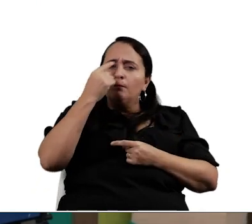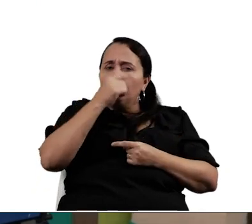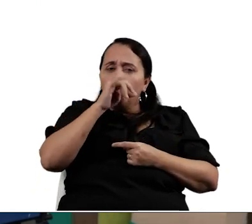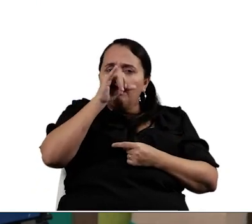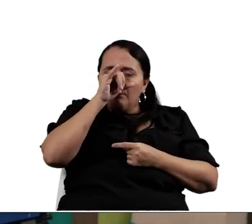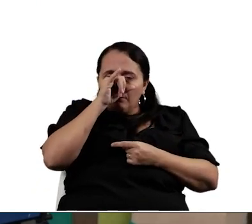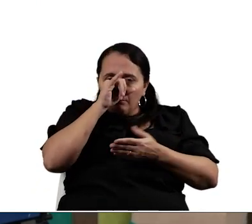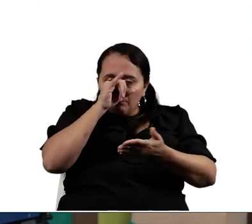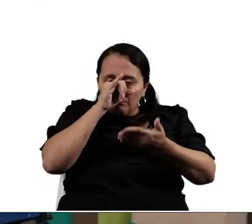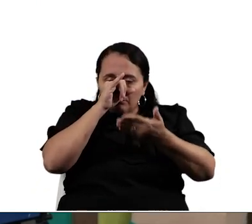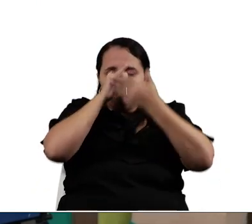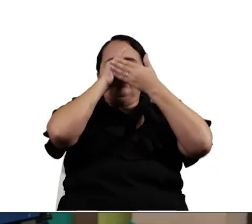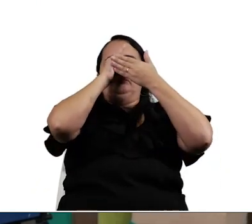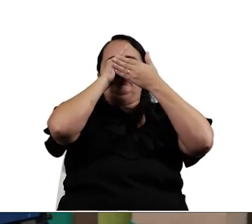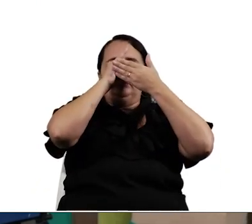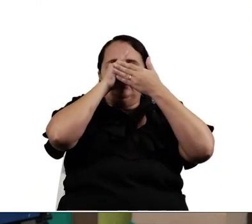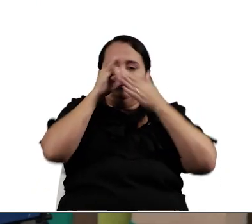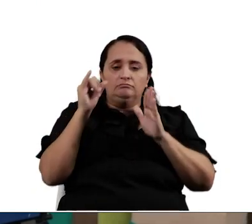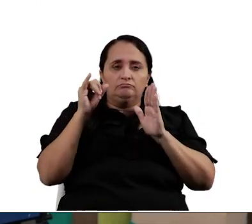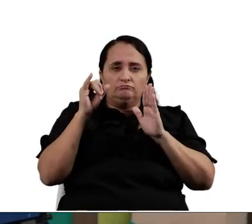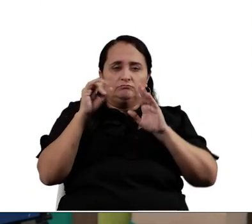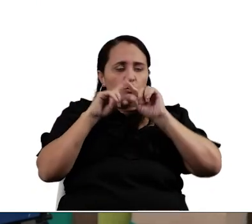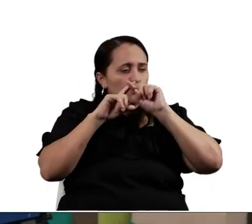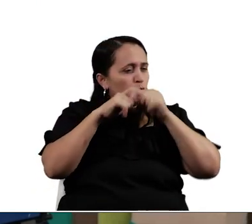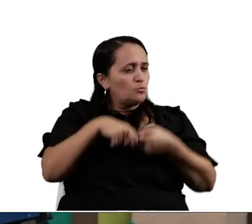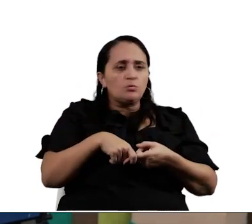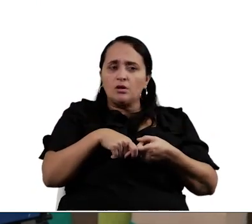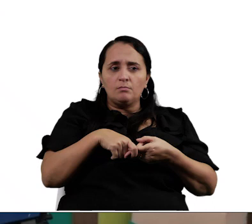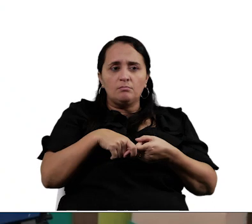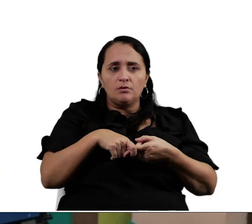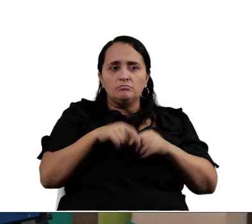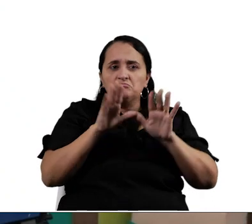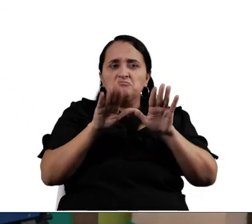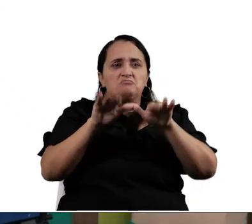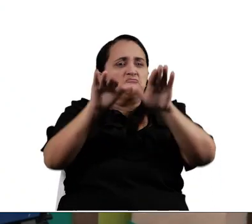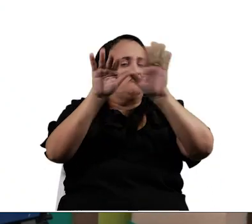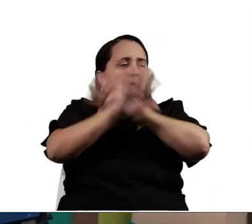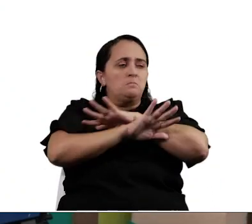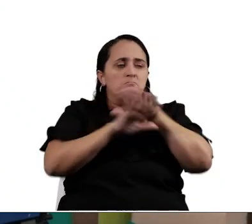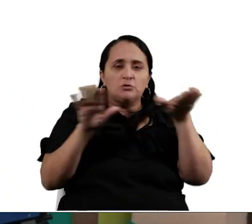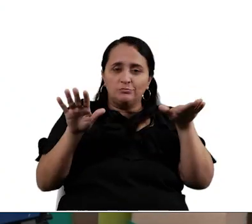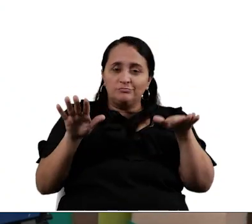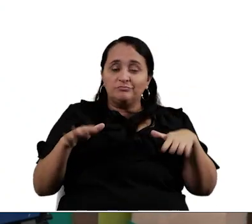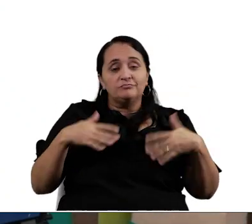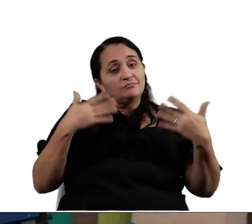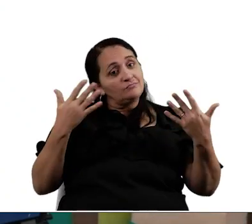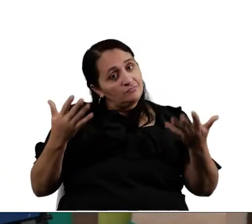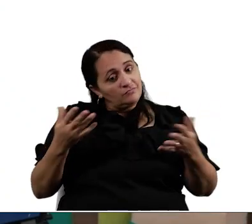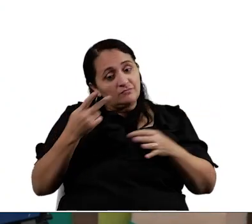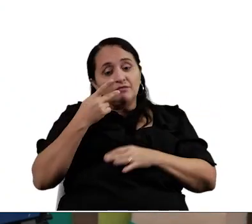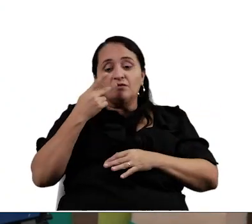e nunca mais quis saber de voar. Então nesse conto africano diz que o